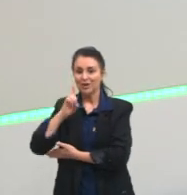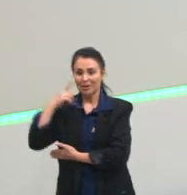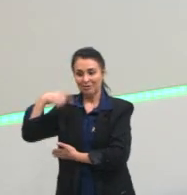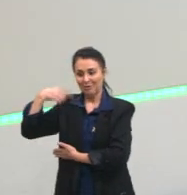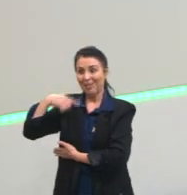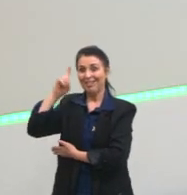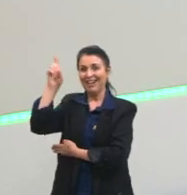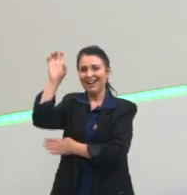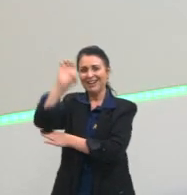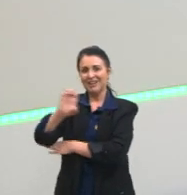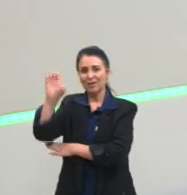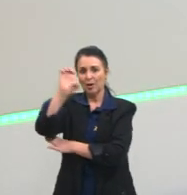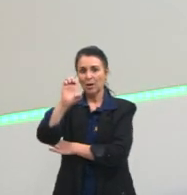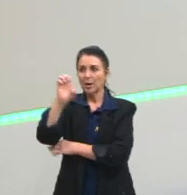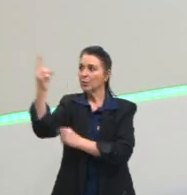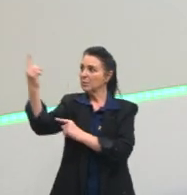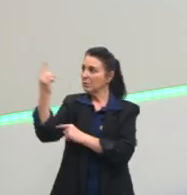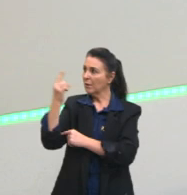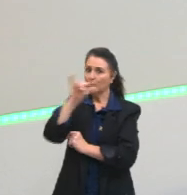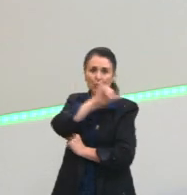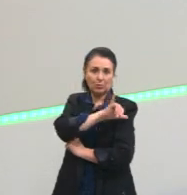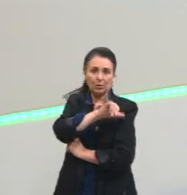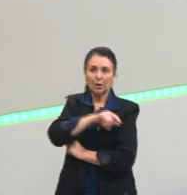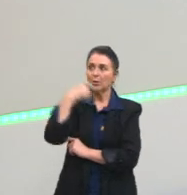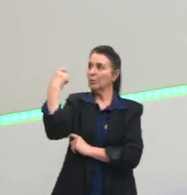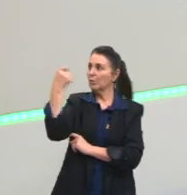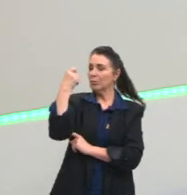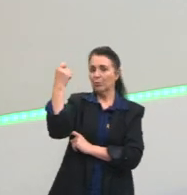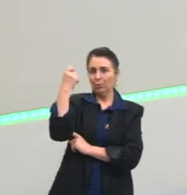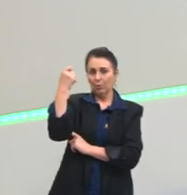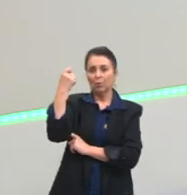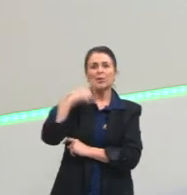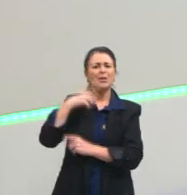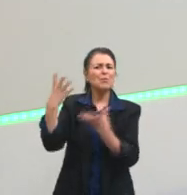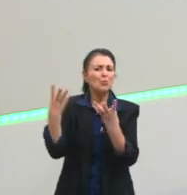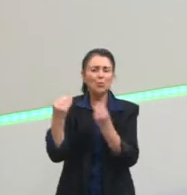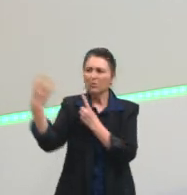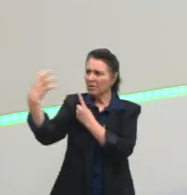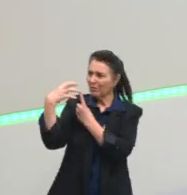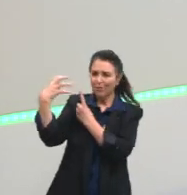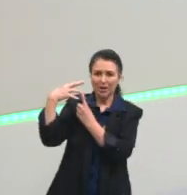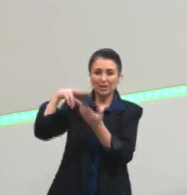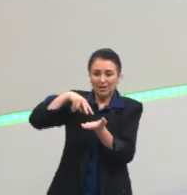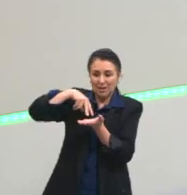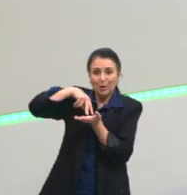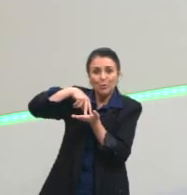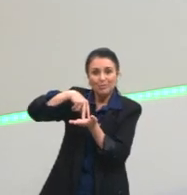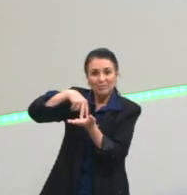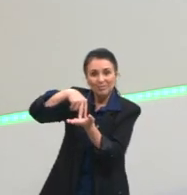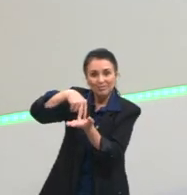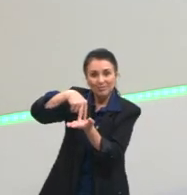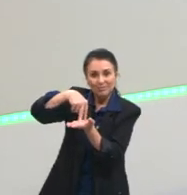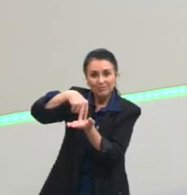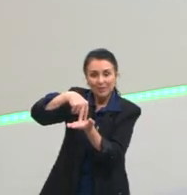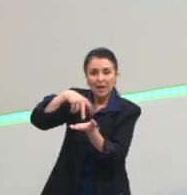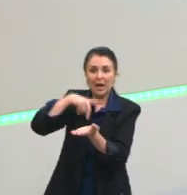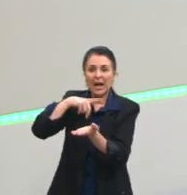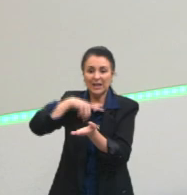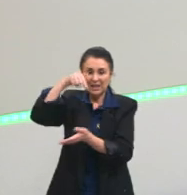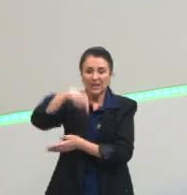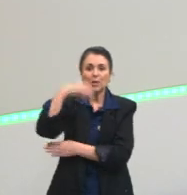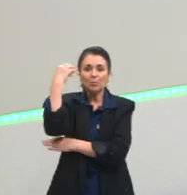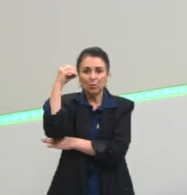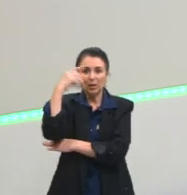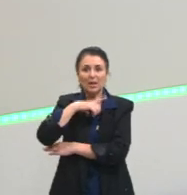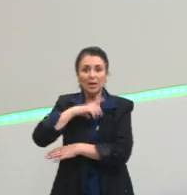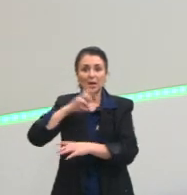trazem para o Rio de Janeiro para o Rio Grande do Sul do Sul também é muito influente e muita influência do positivismo nós temos aqui no Parque Farroupilha uma